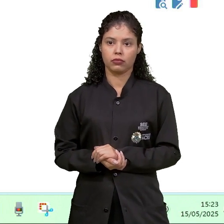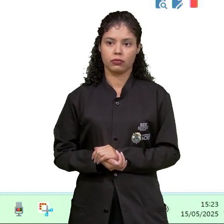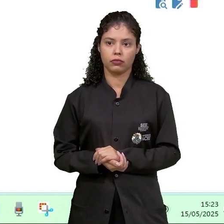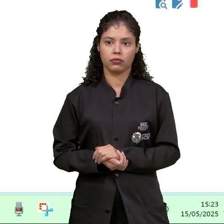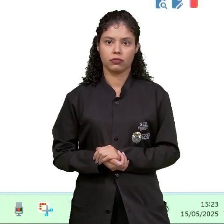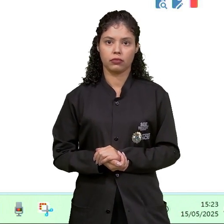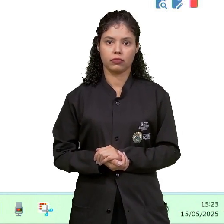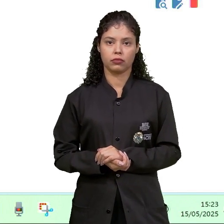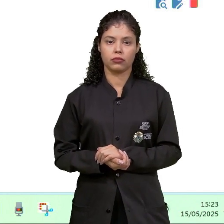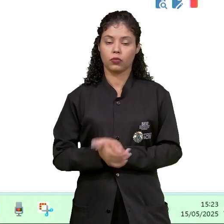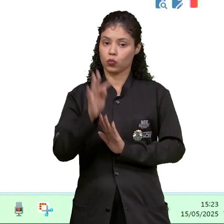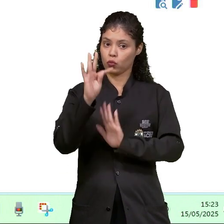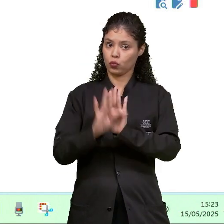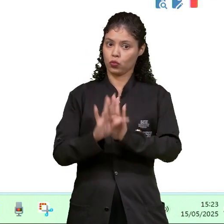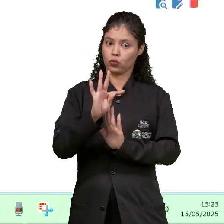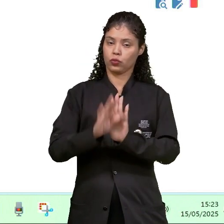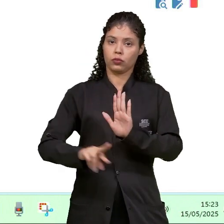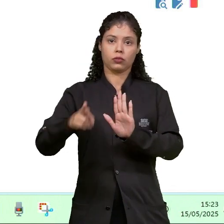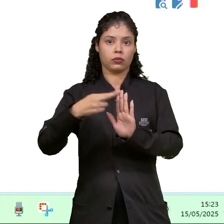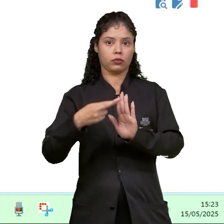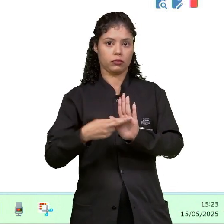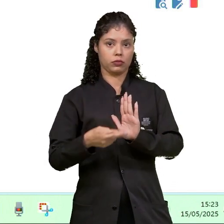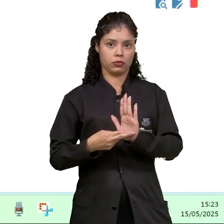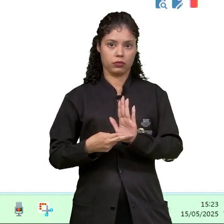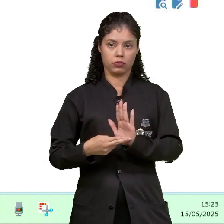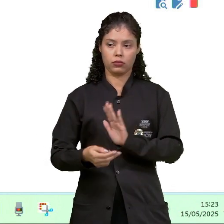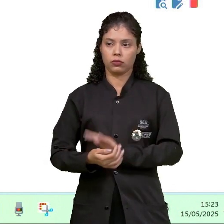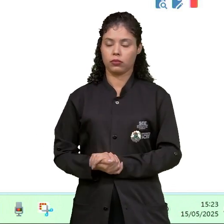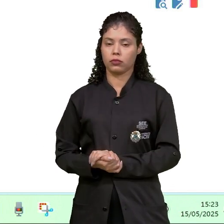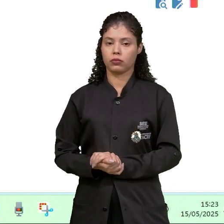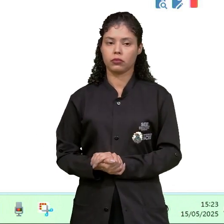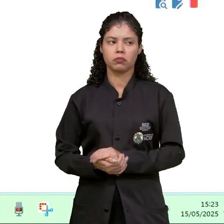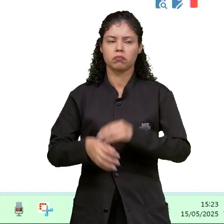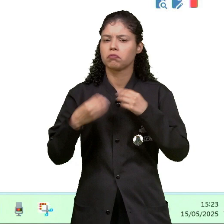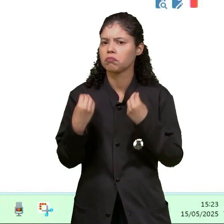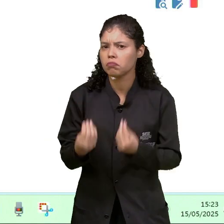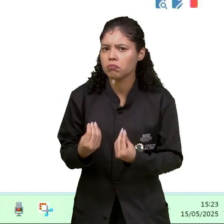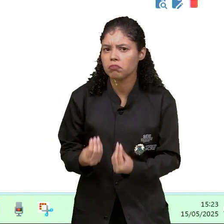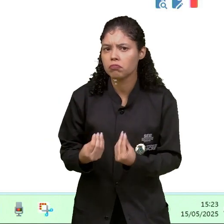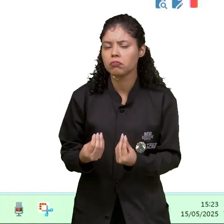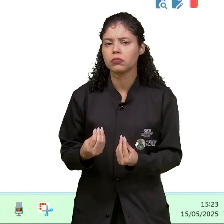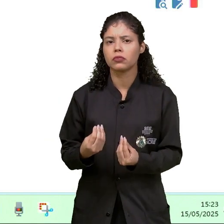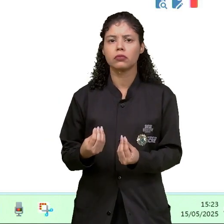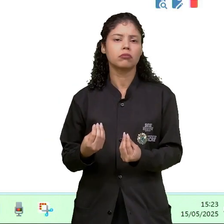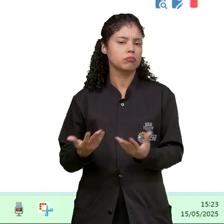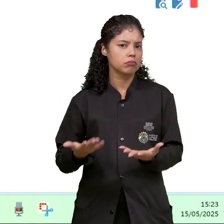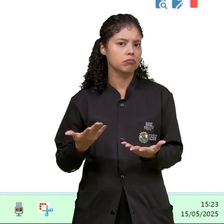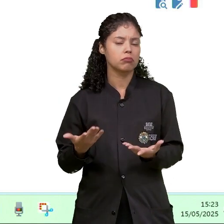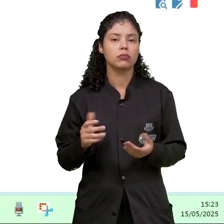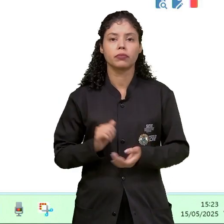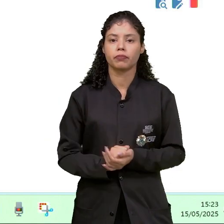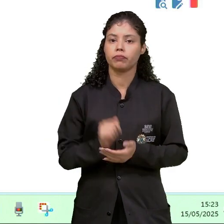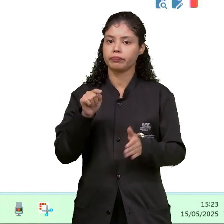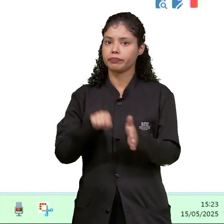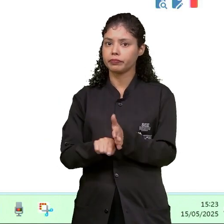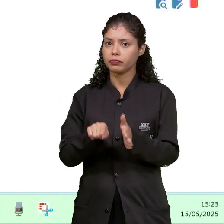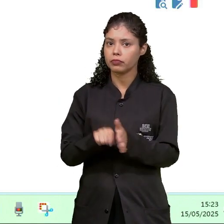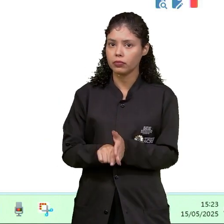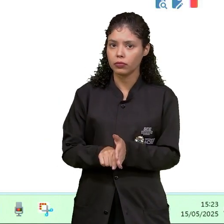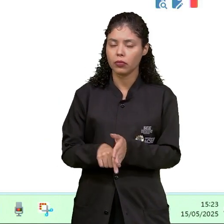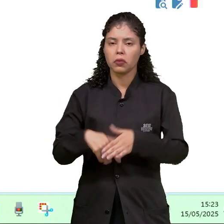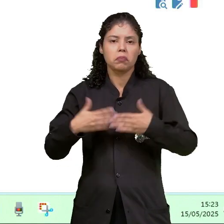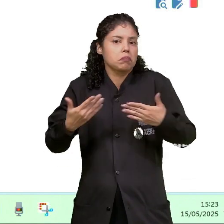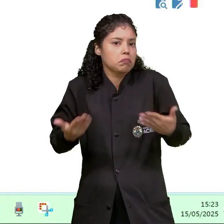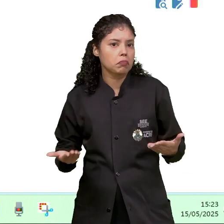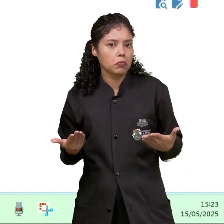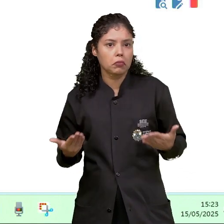ícone chamado texto padrão. Às vezes a gente fala, para que serve o texto padrão? Outro dia no curso que eu fiz, a pessoa perguntou, professor,